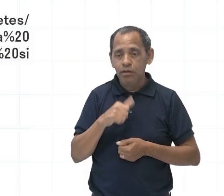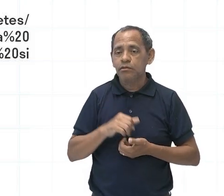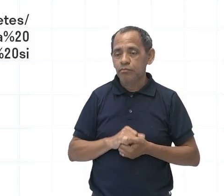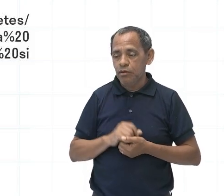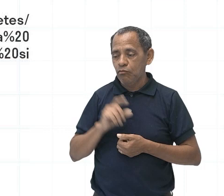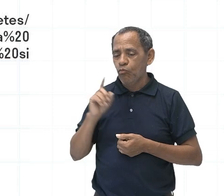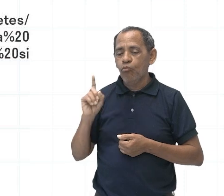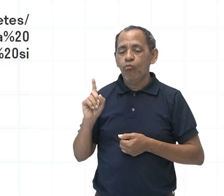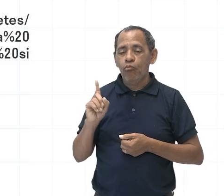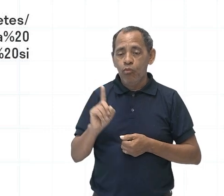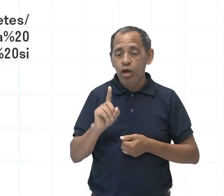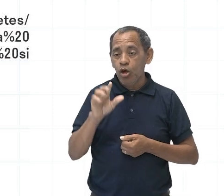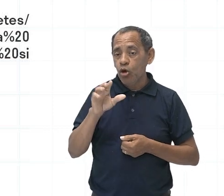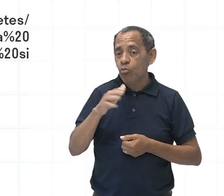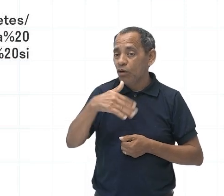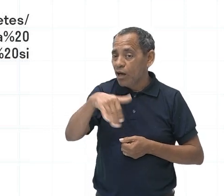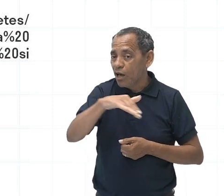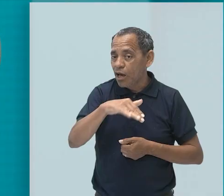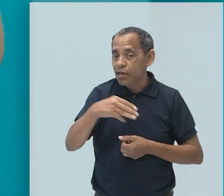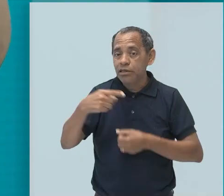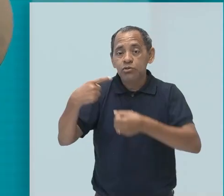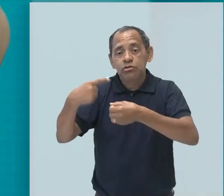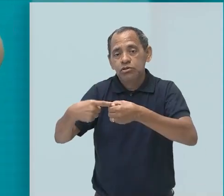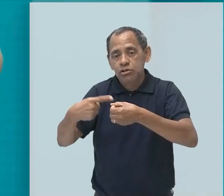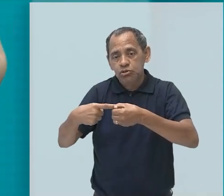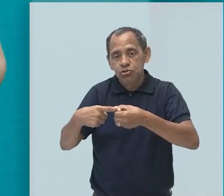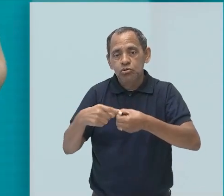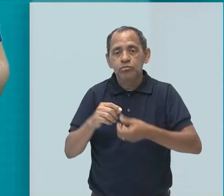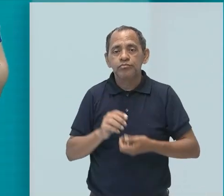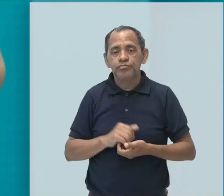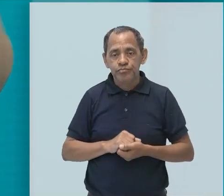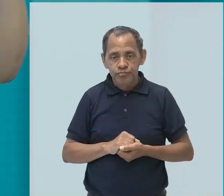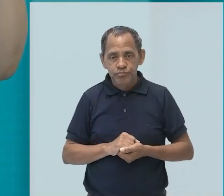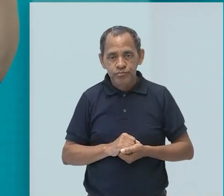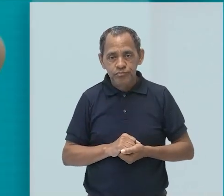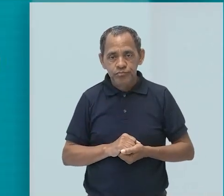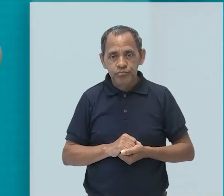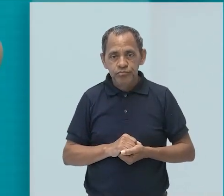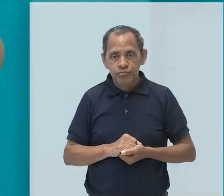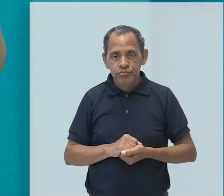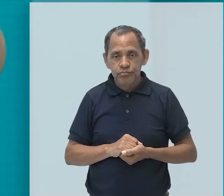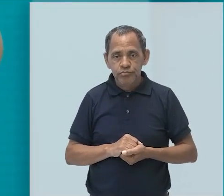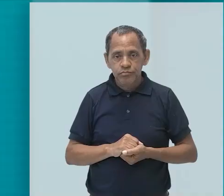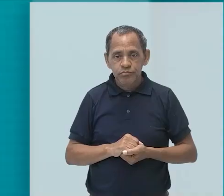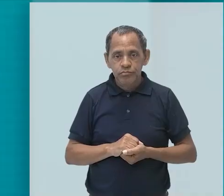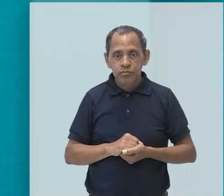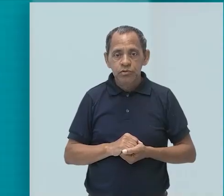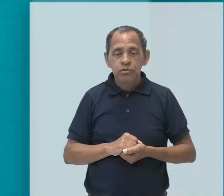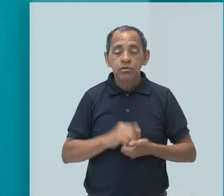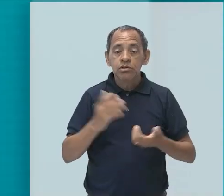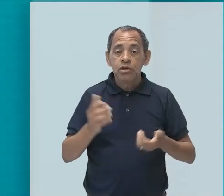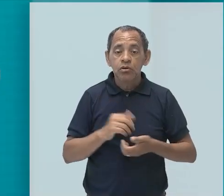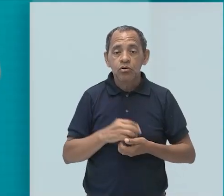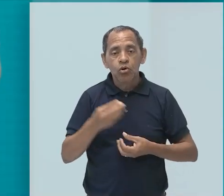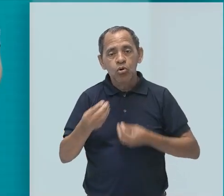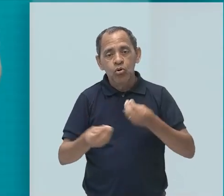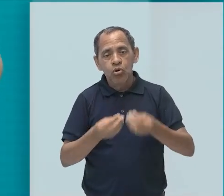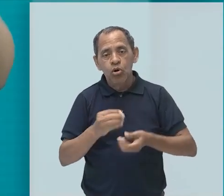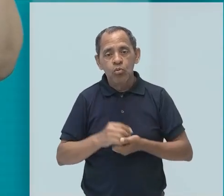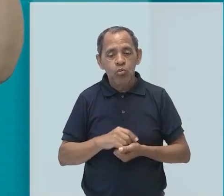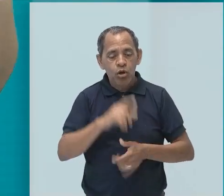lugar urbano principal, vamos dizer assim, tanto do estado do Amazonas quanto do Brasil. Então,